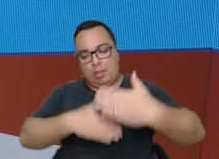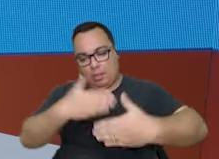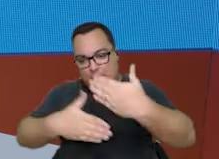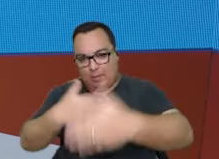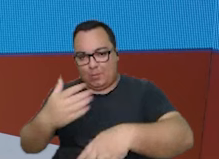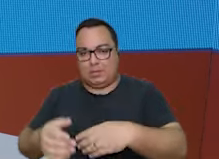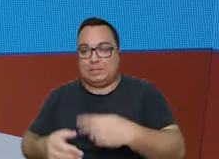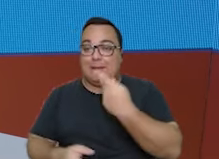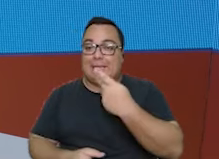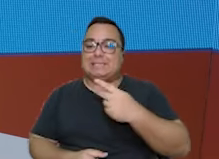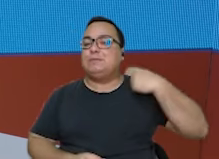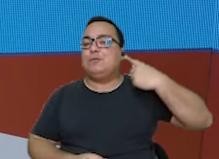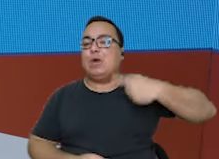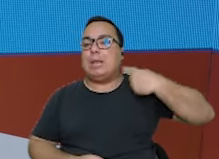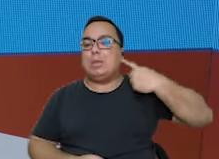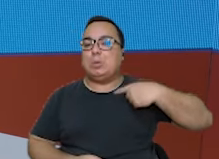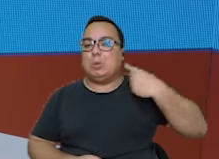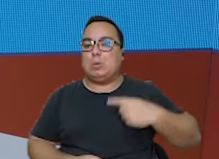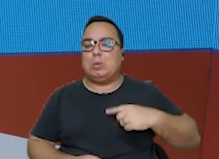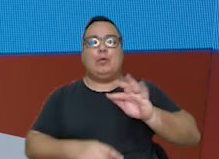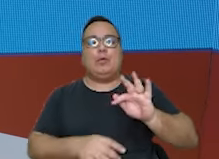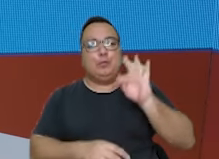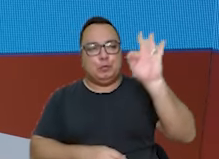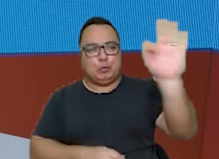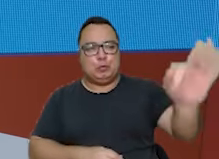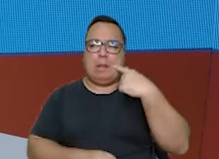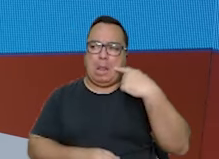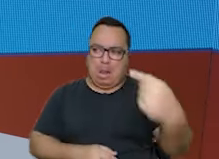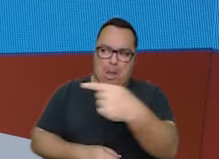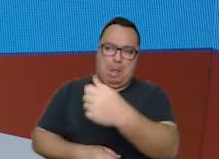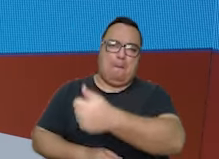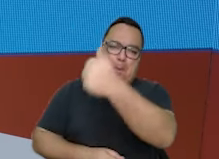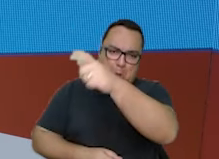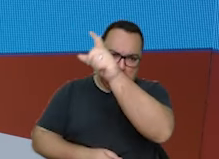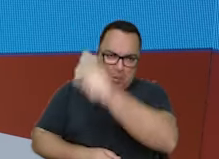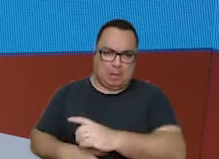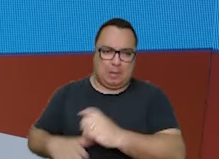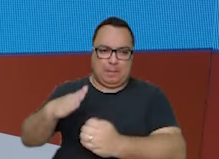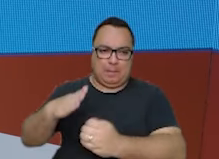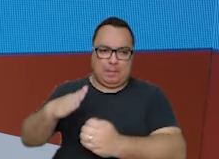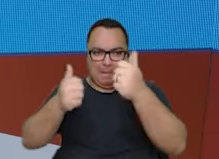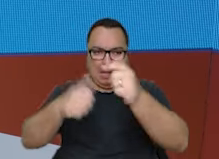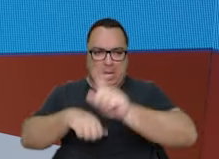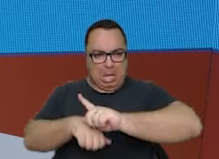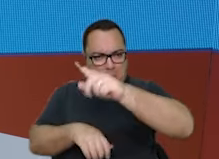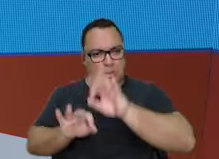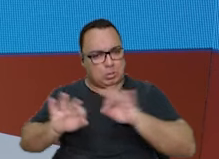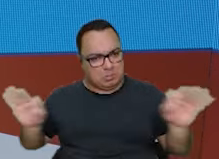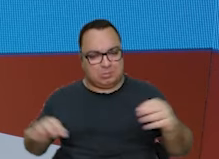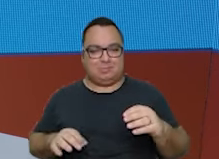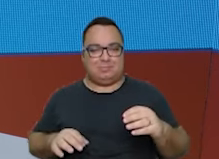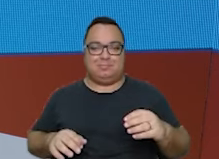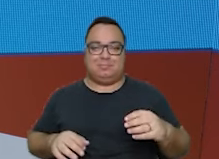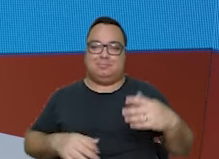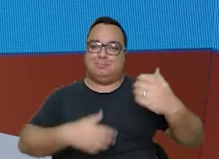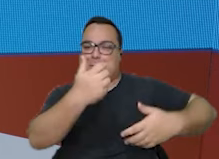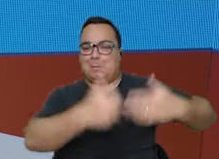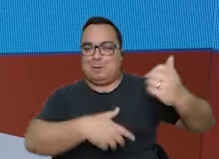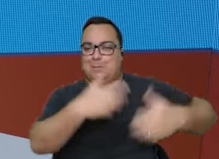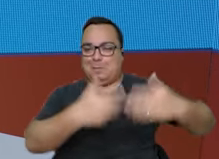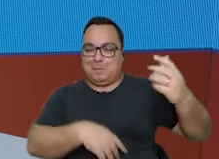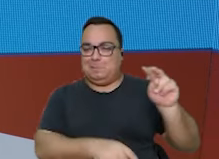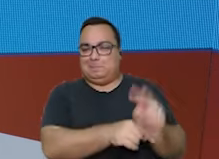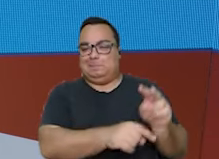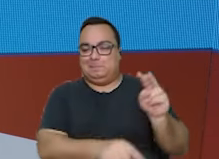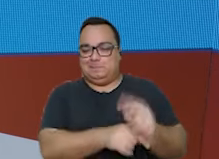né O que ele vai defender nós falamos há pouco em relação à questão da avaliação né então e esse momento do suporte